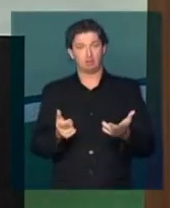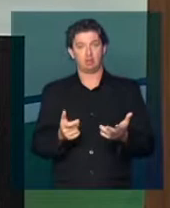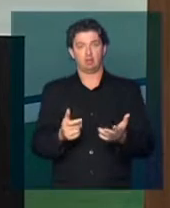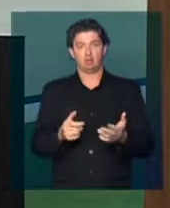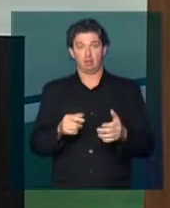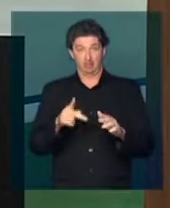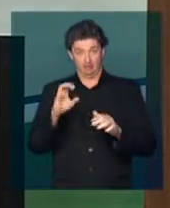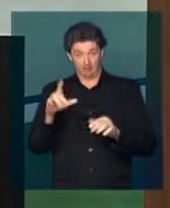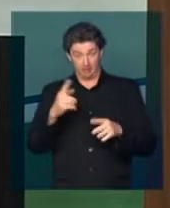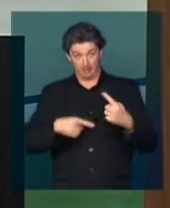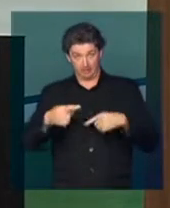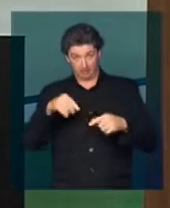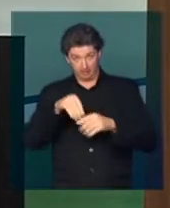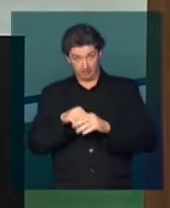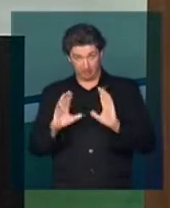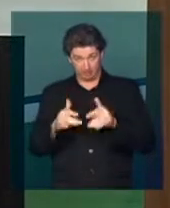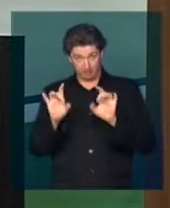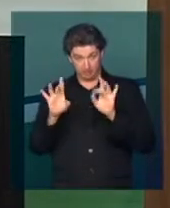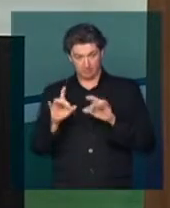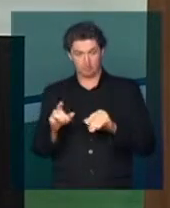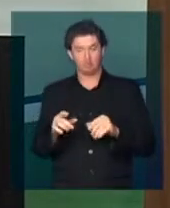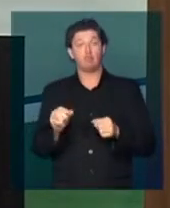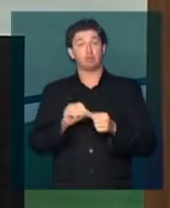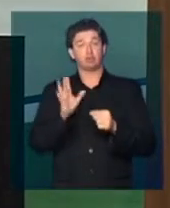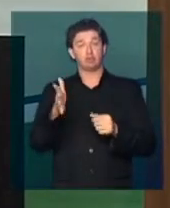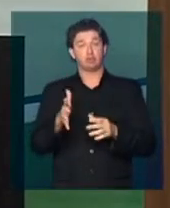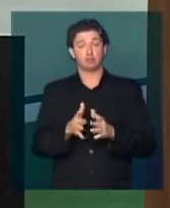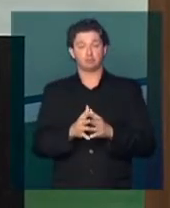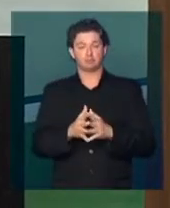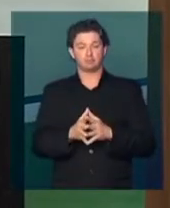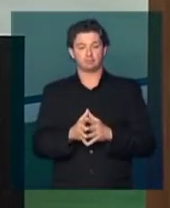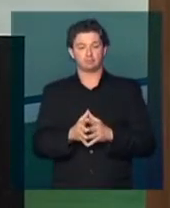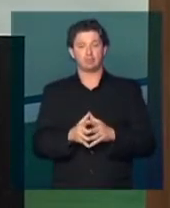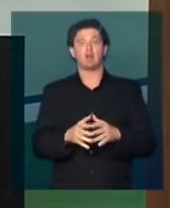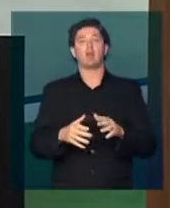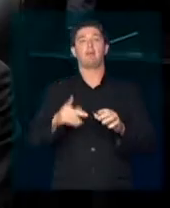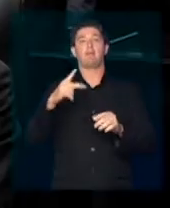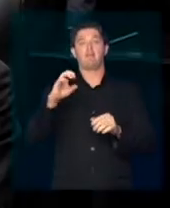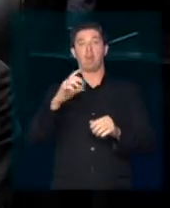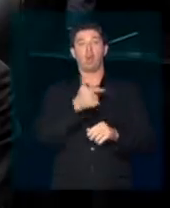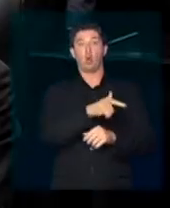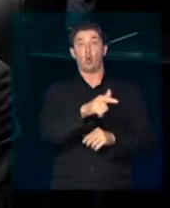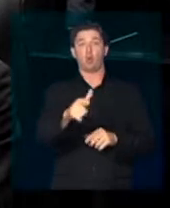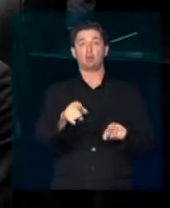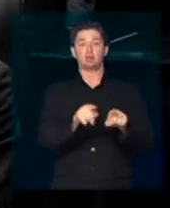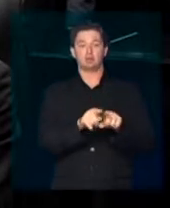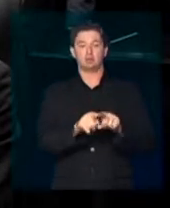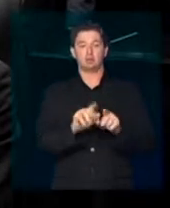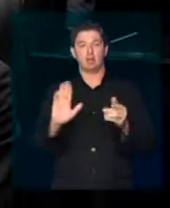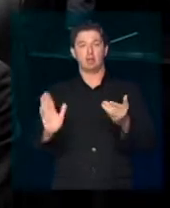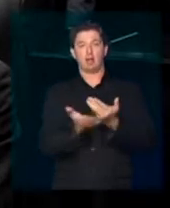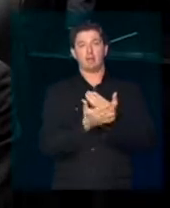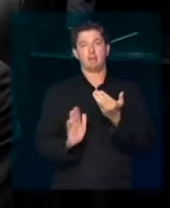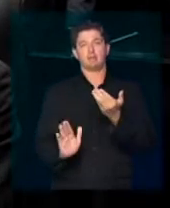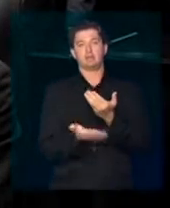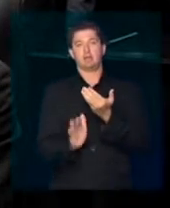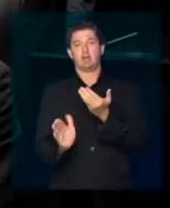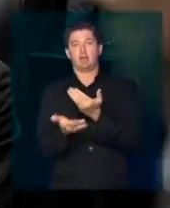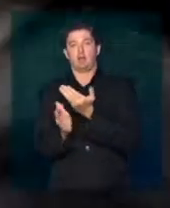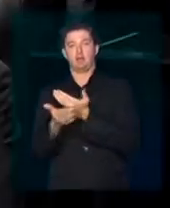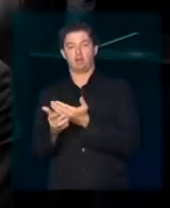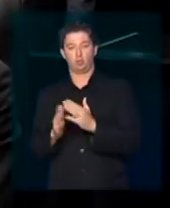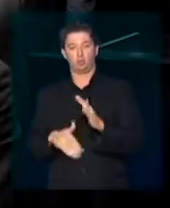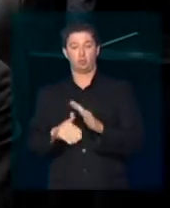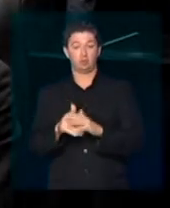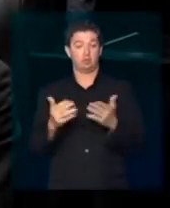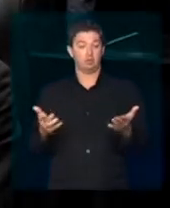PEC que foi tramitando na comissão especial foram feitas, e outras PECs foram apensadas a essa,